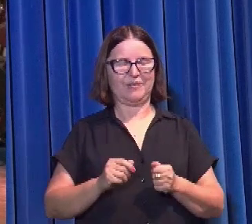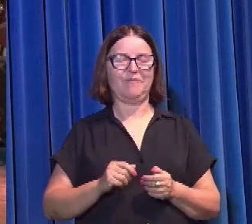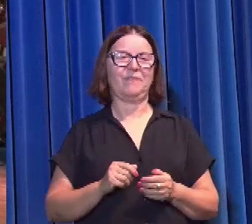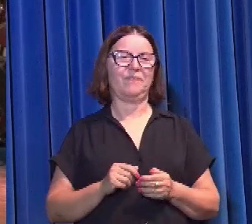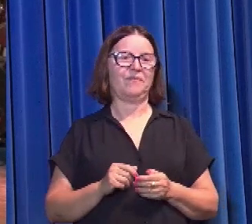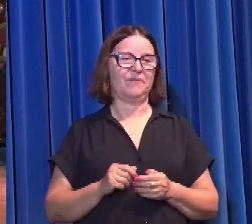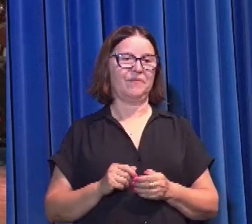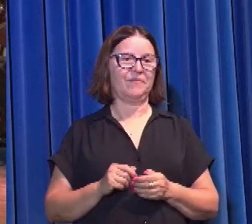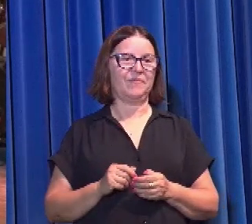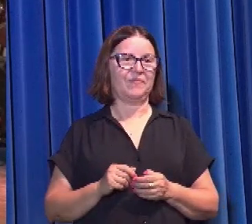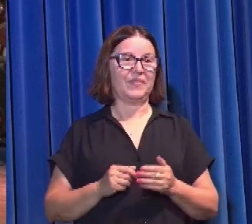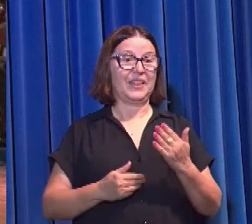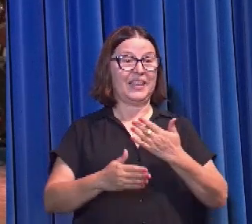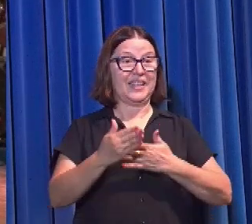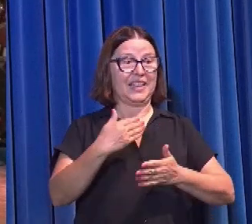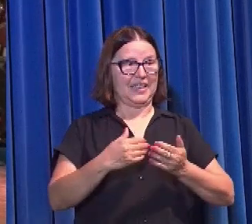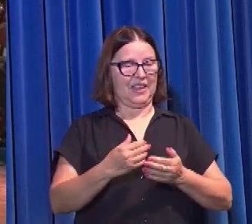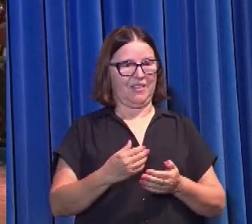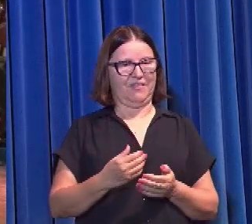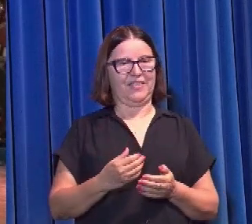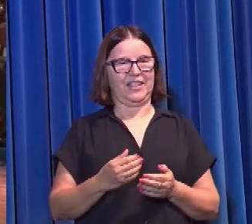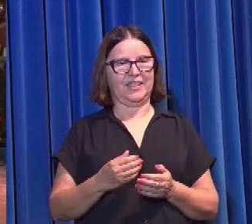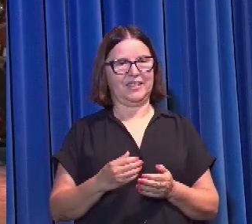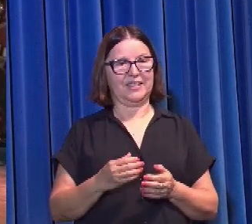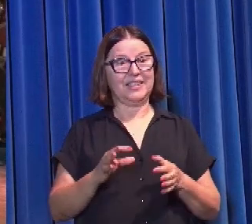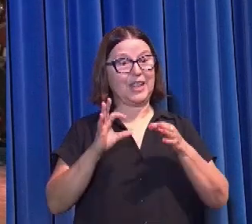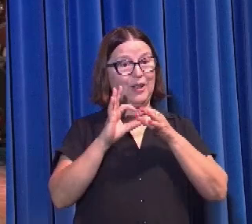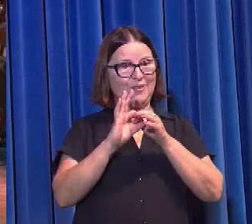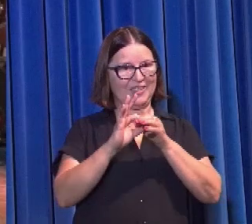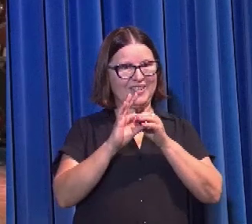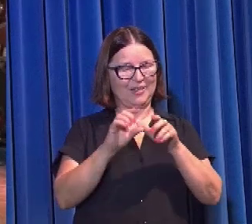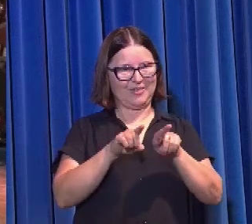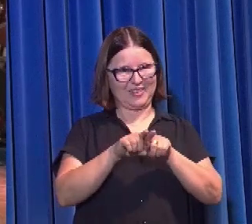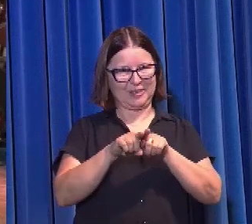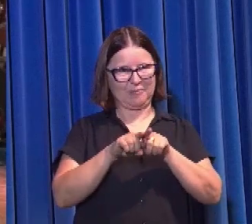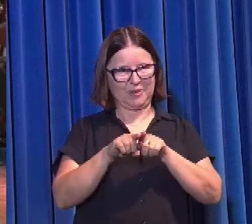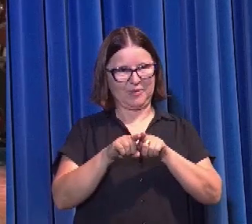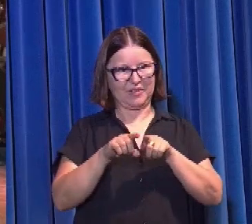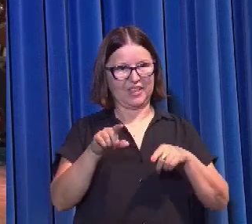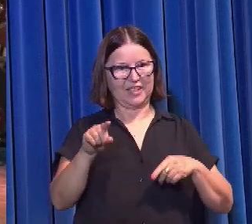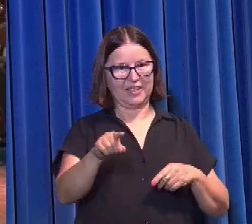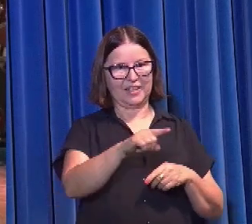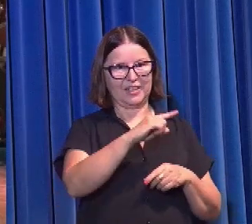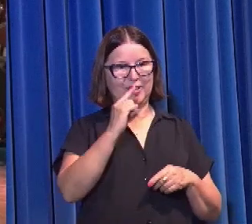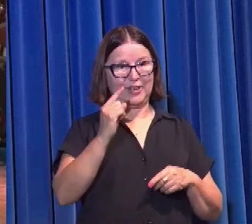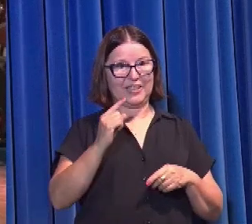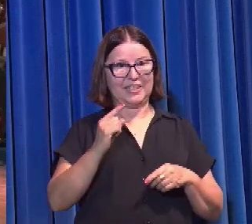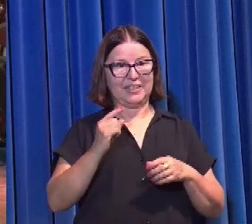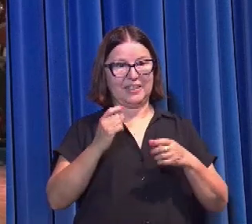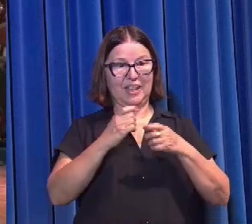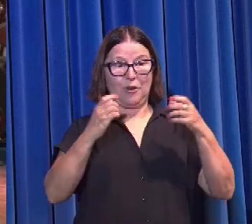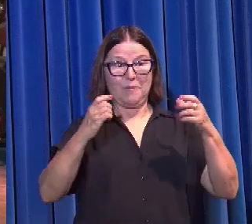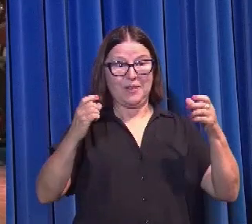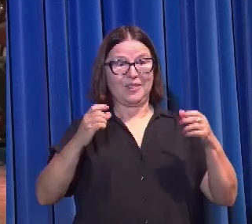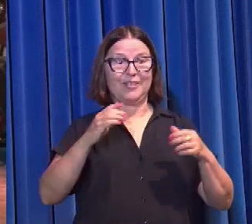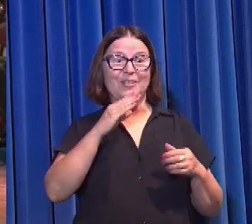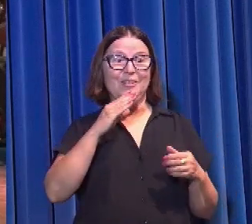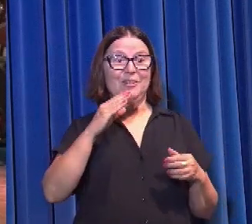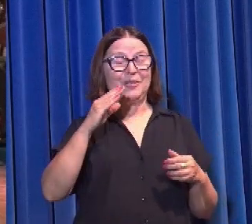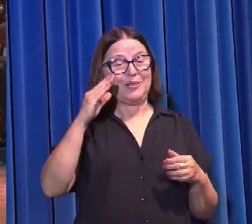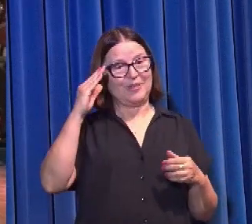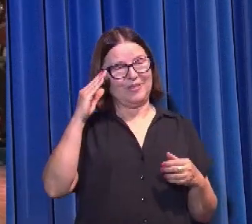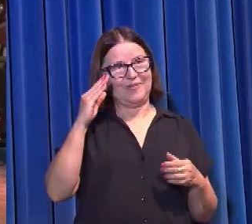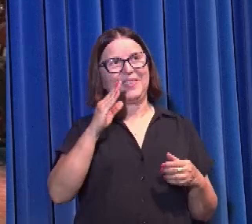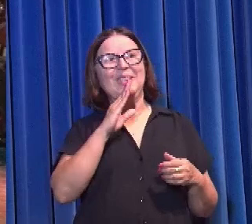no convívio dos irmãos que nós crescemos no conhecimento desse Deus que age por meio